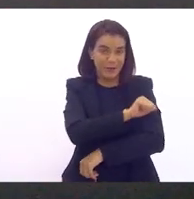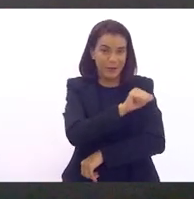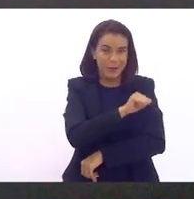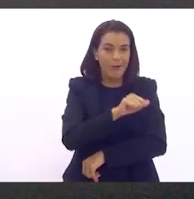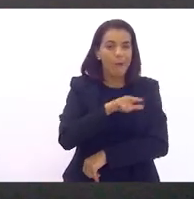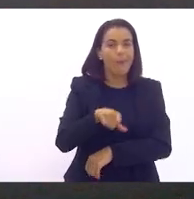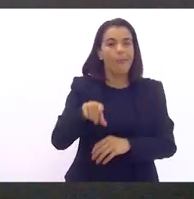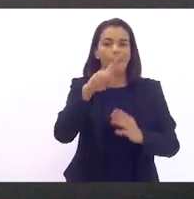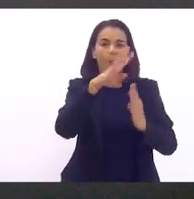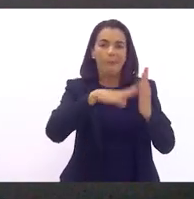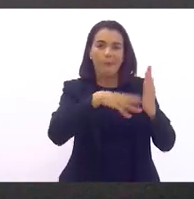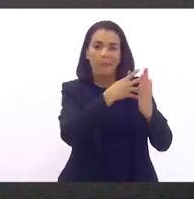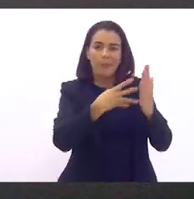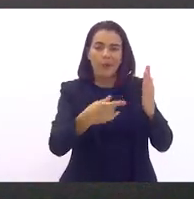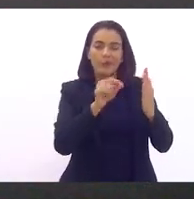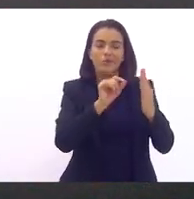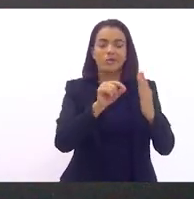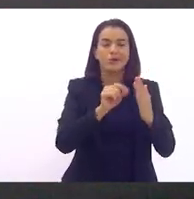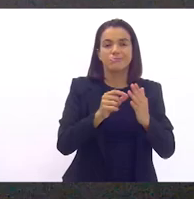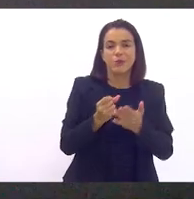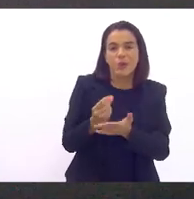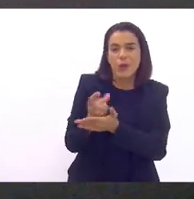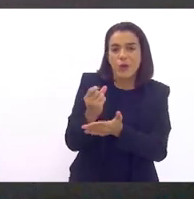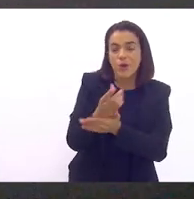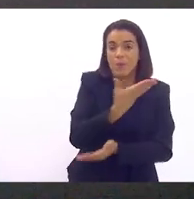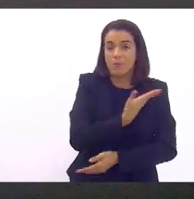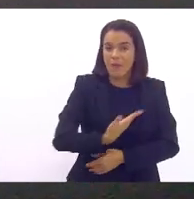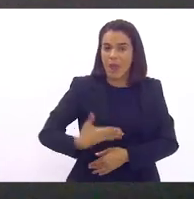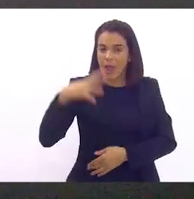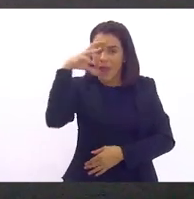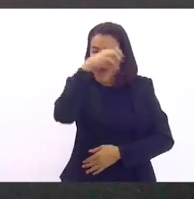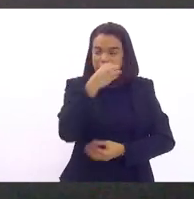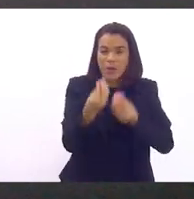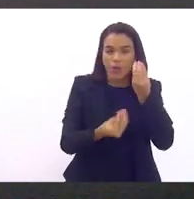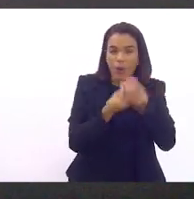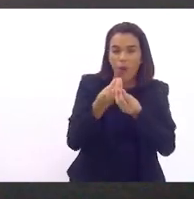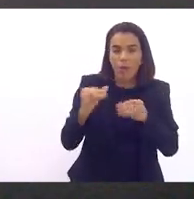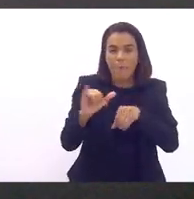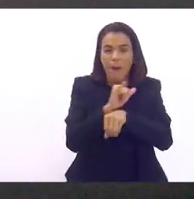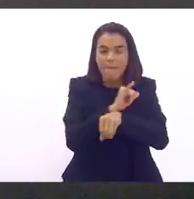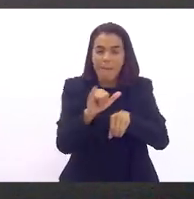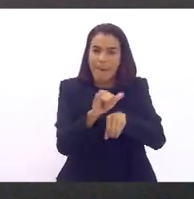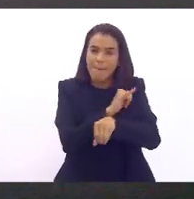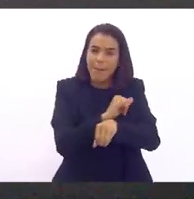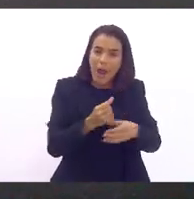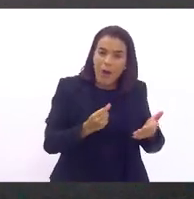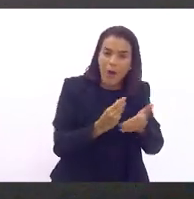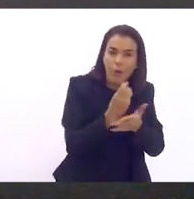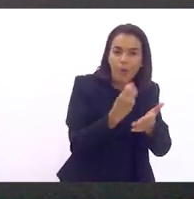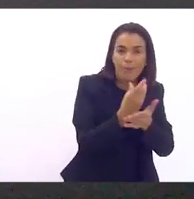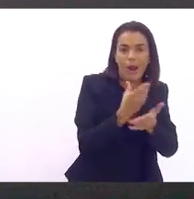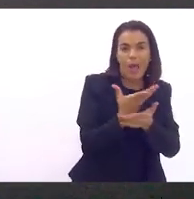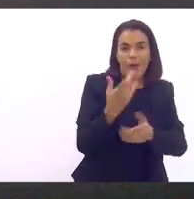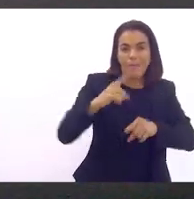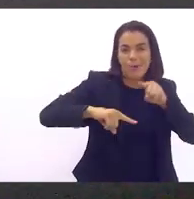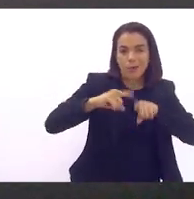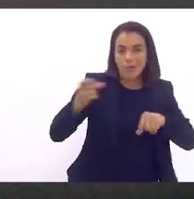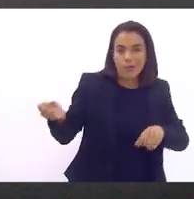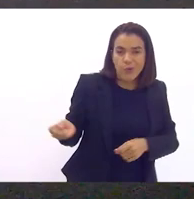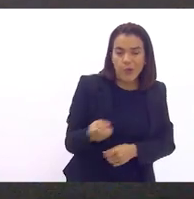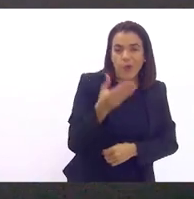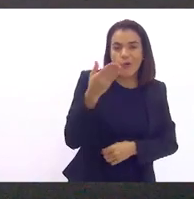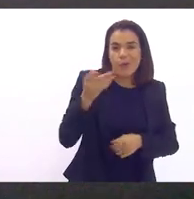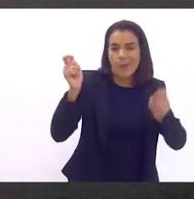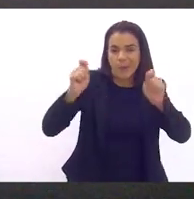compras públicas para inovação aprender a gastar dinheiro naquilo que gera riquezas novas produtos novos